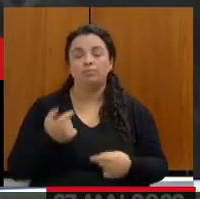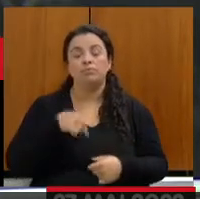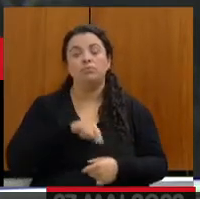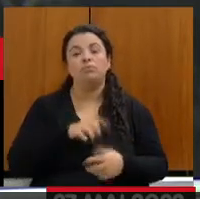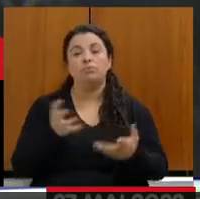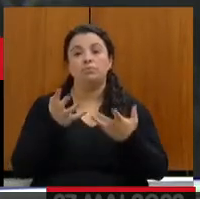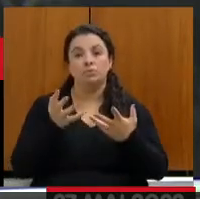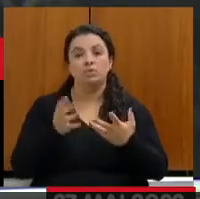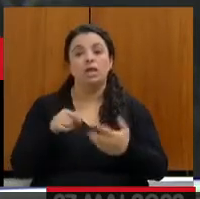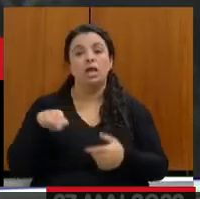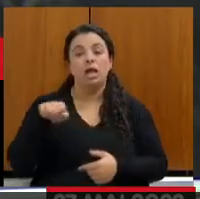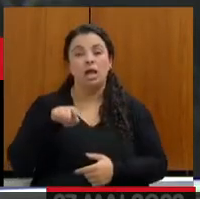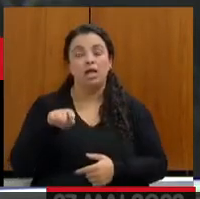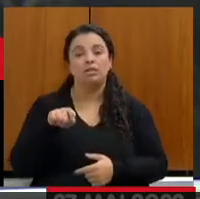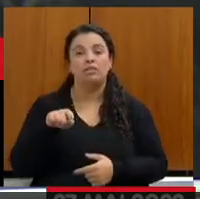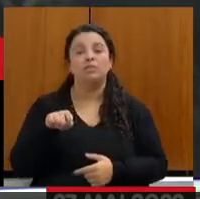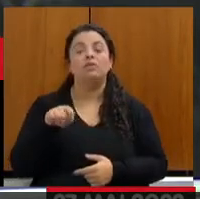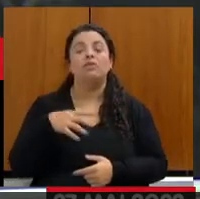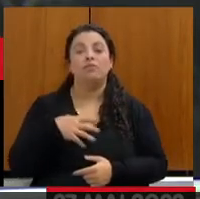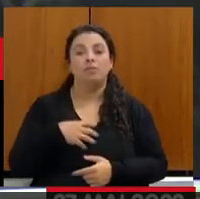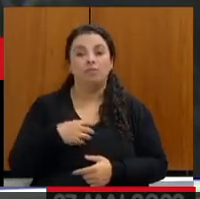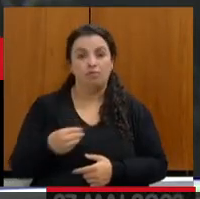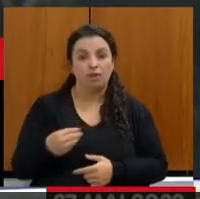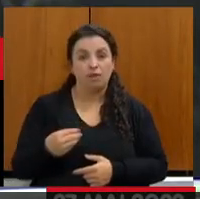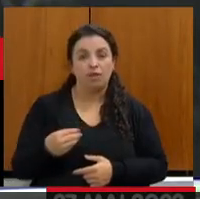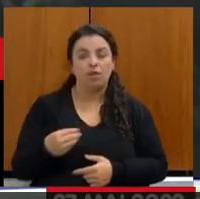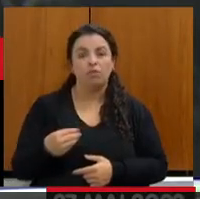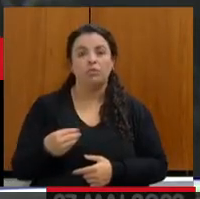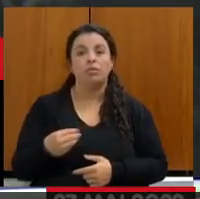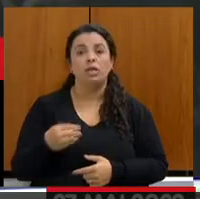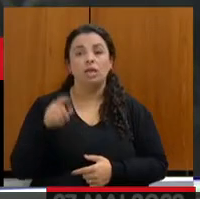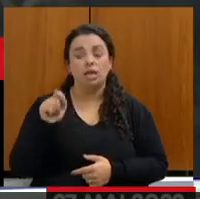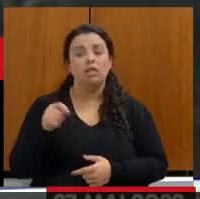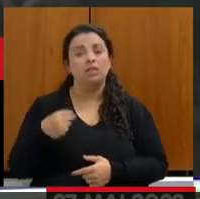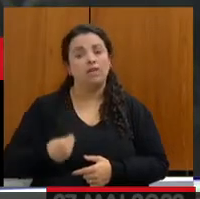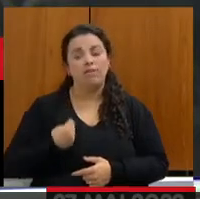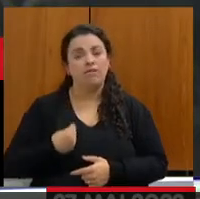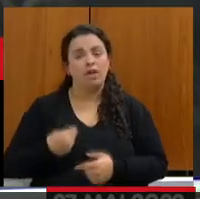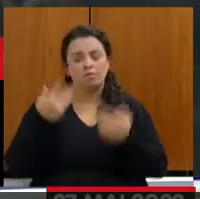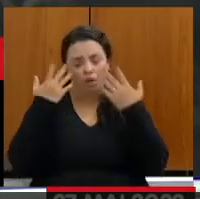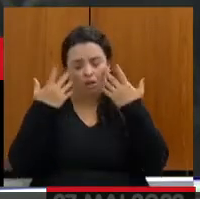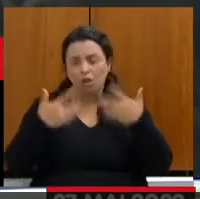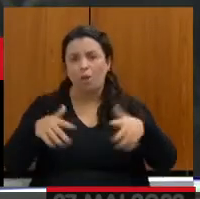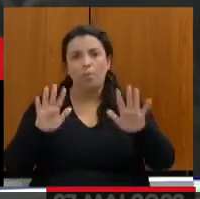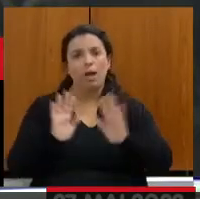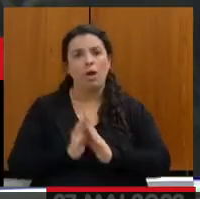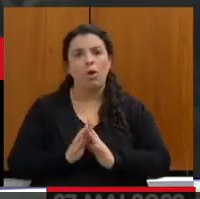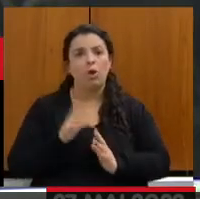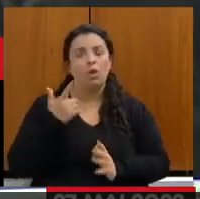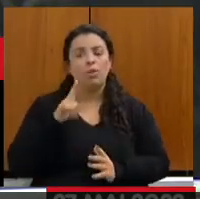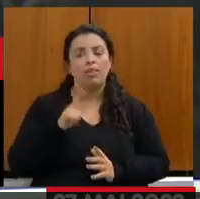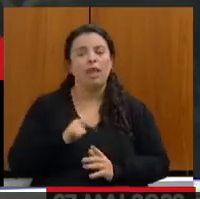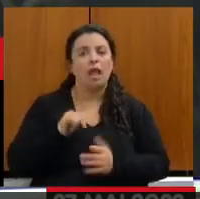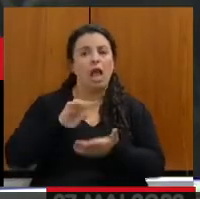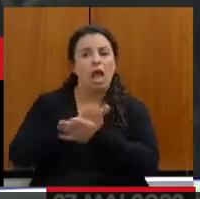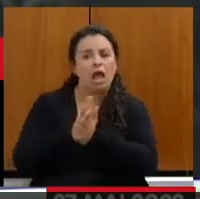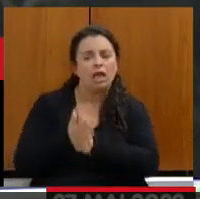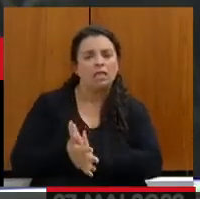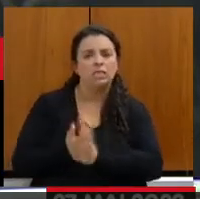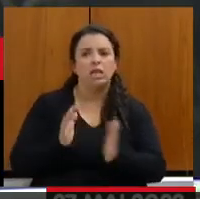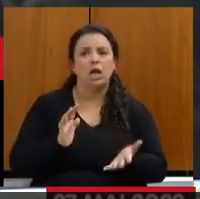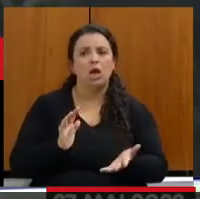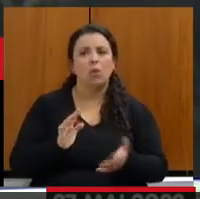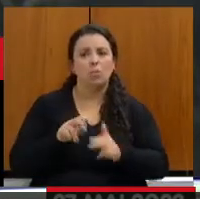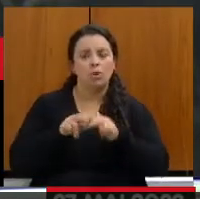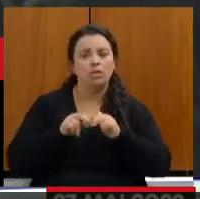que nossos filhos vivam possam sair e não sejam agredidos não sejam mortos por causa de sua